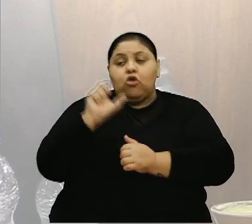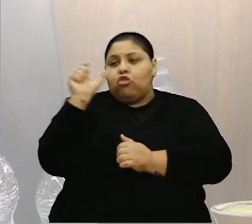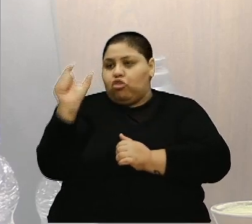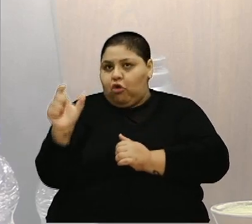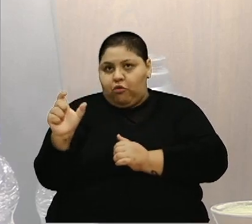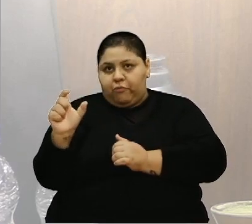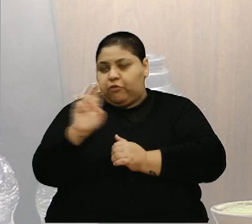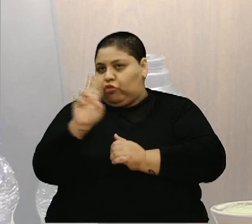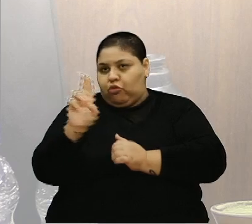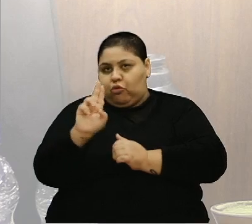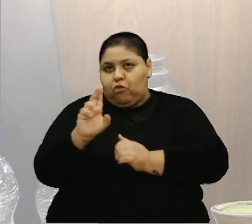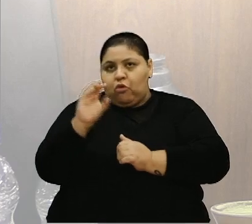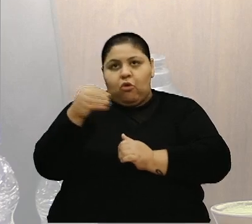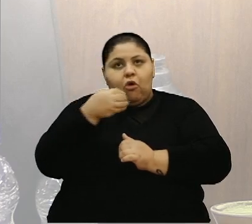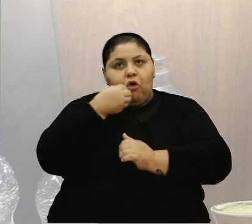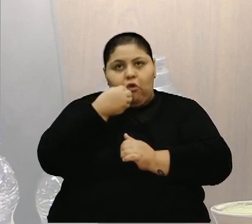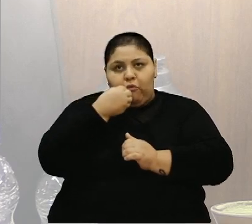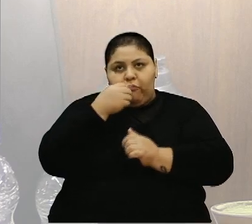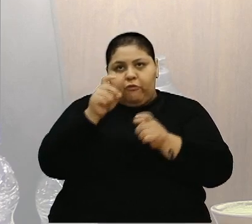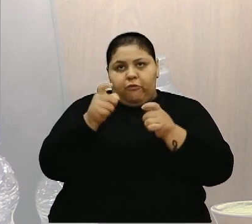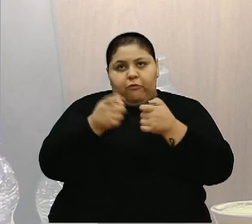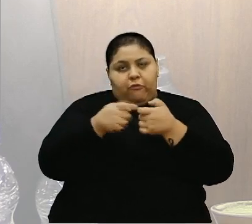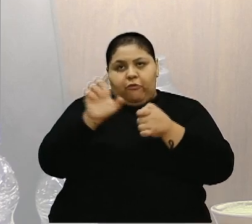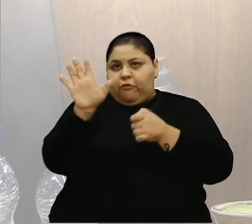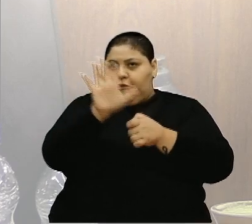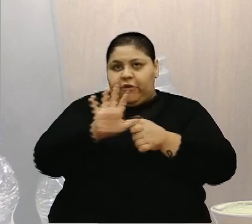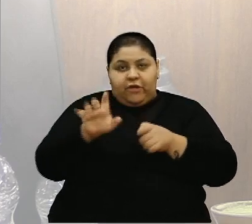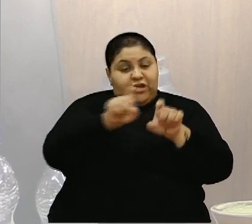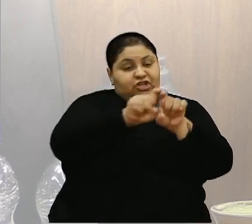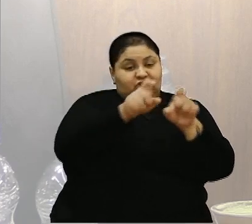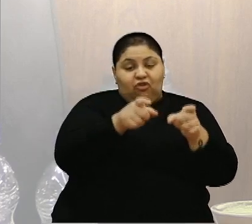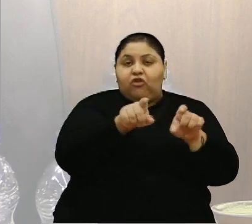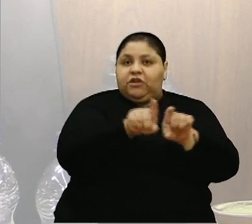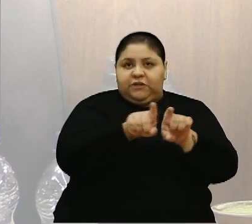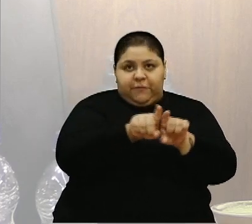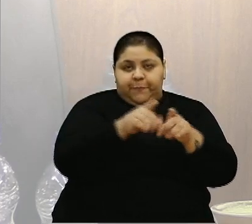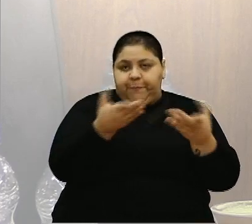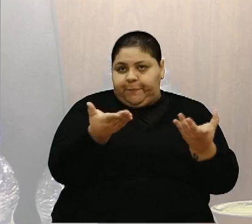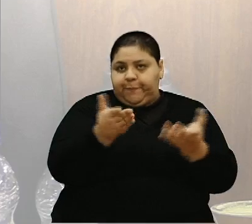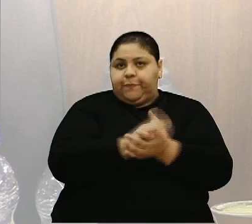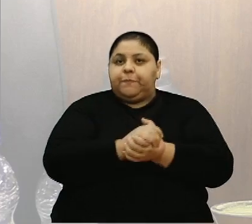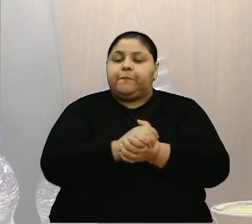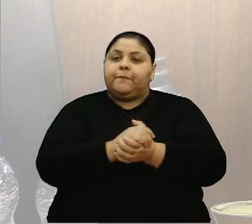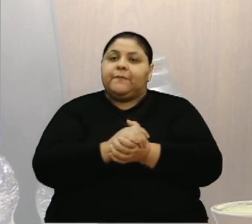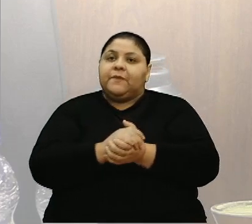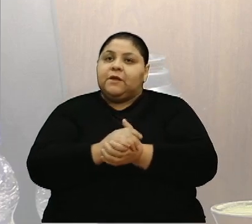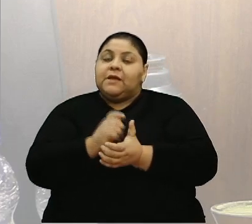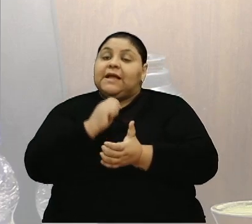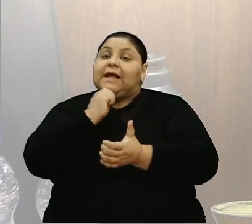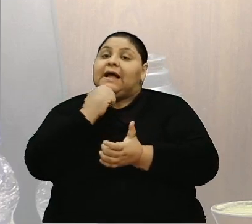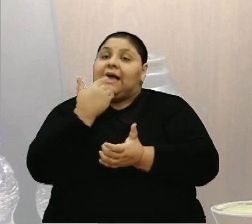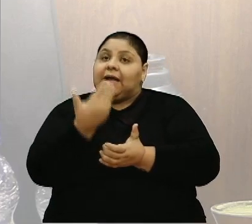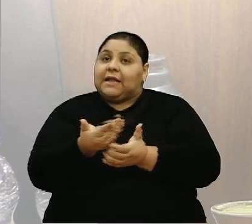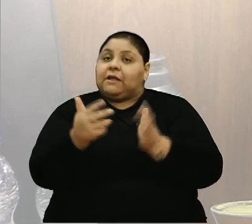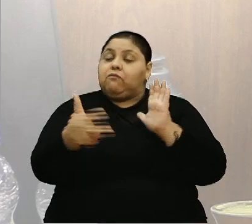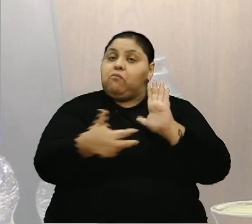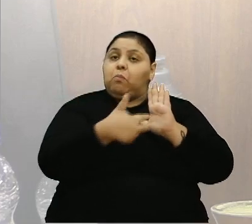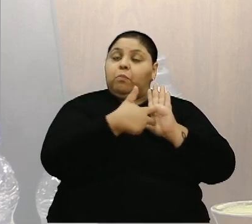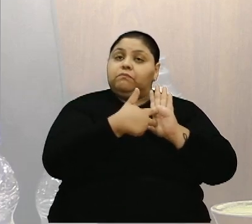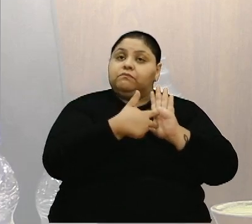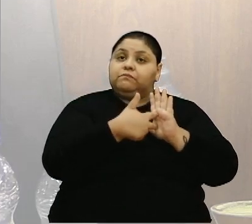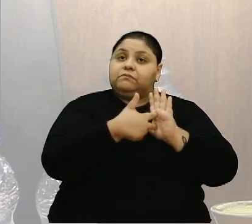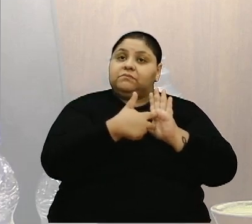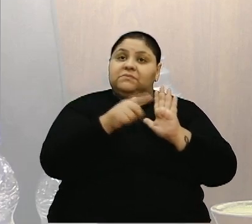dele, provavelmente um clínico geral, e nem com ginecologista. E ainda, atenção, estamos